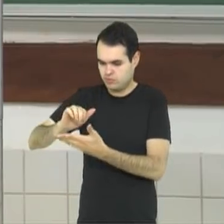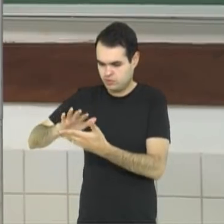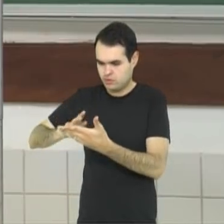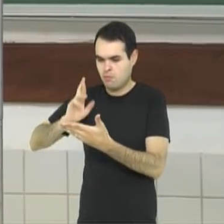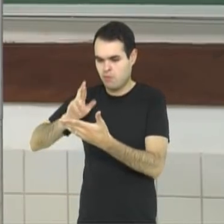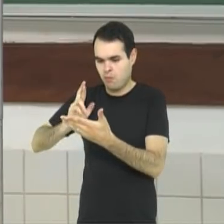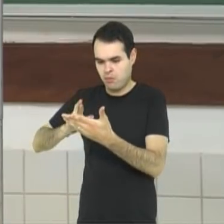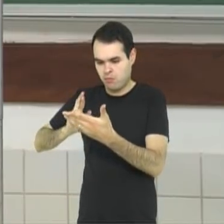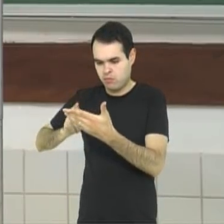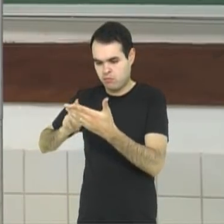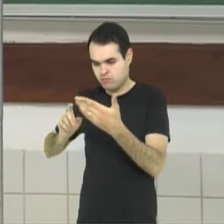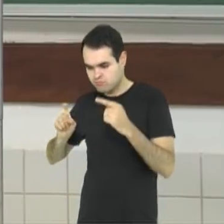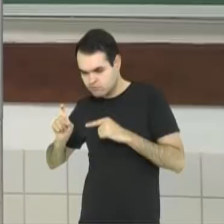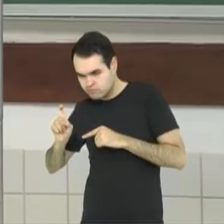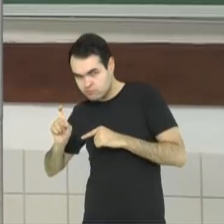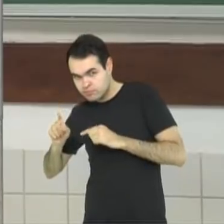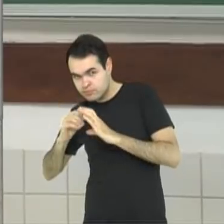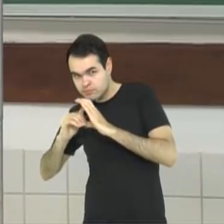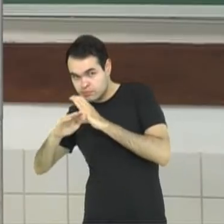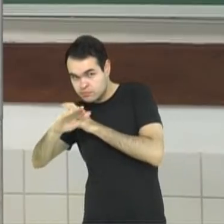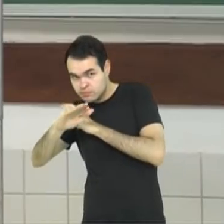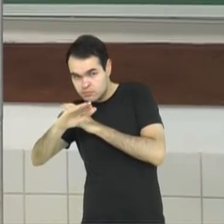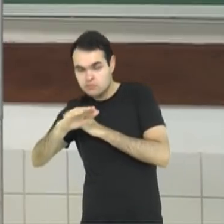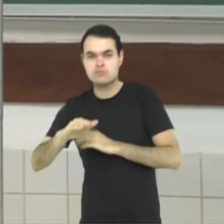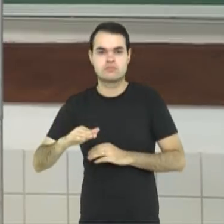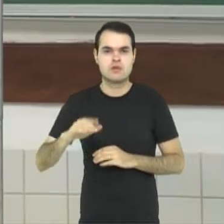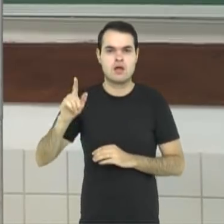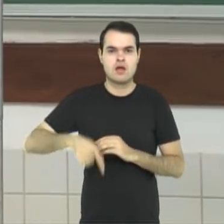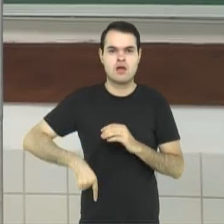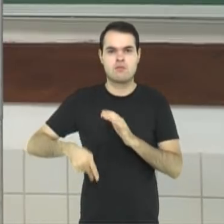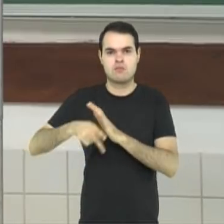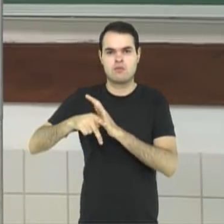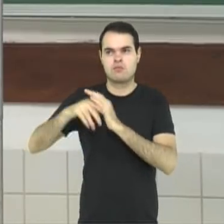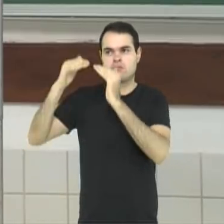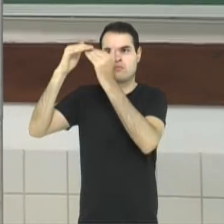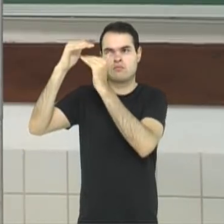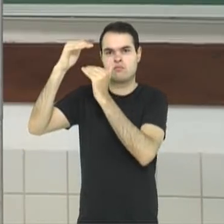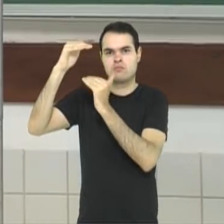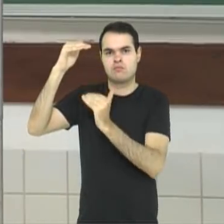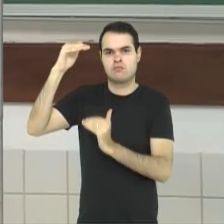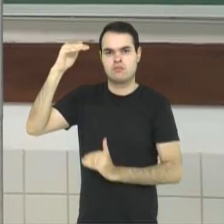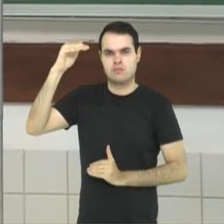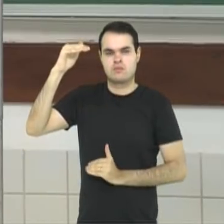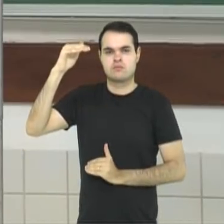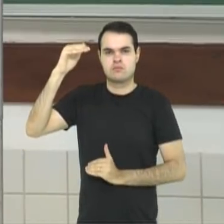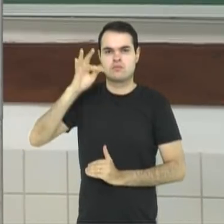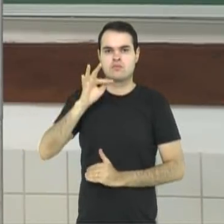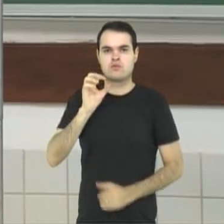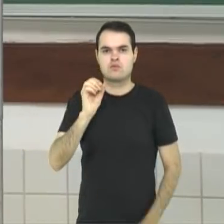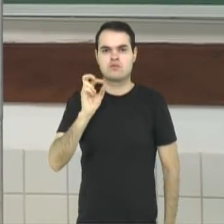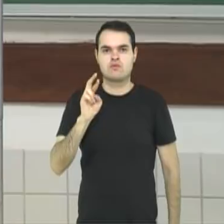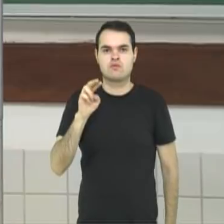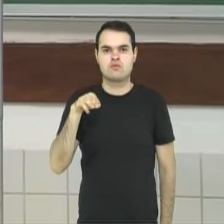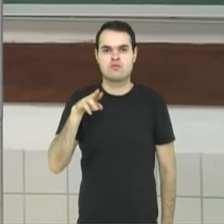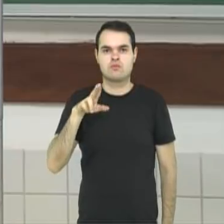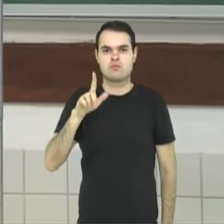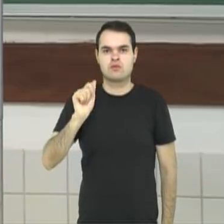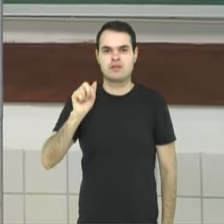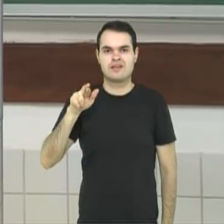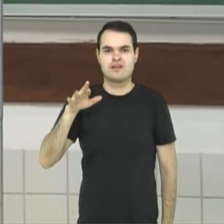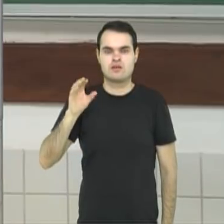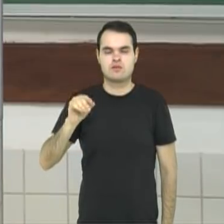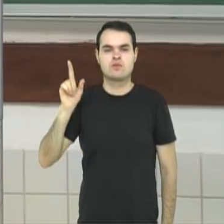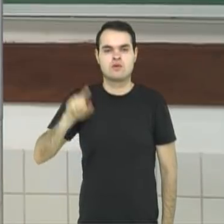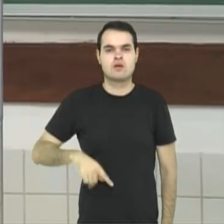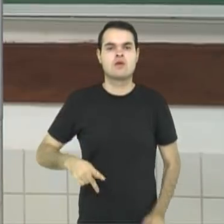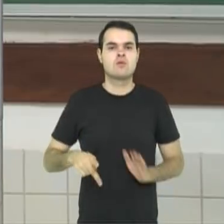formulário de questões, né, que geralmente esses formulários de questões são elaborados utilizando ali uma ferramenta digital que a